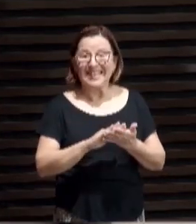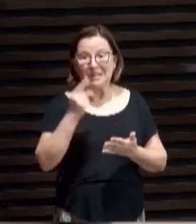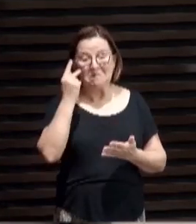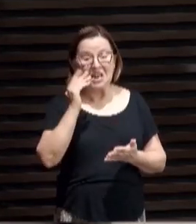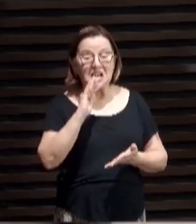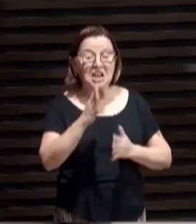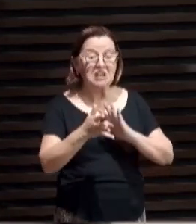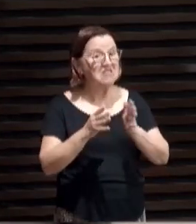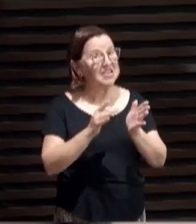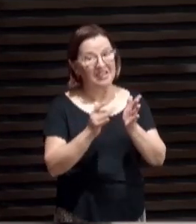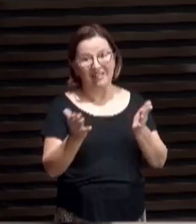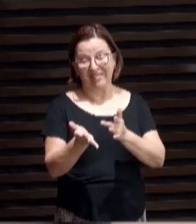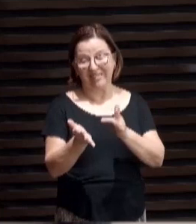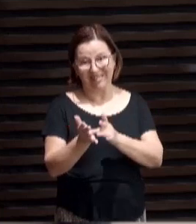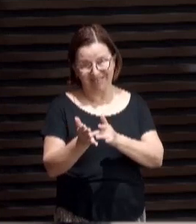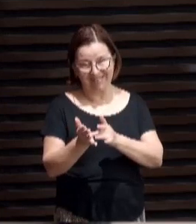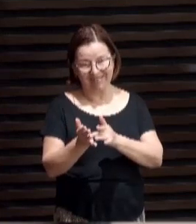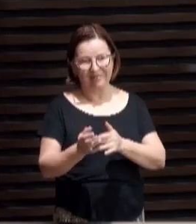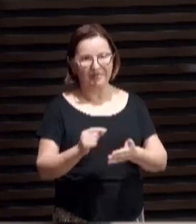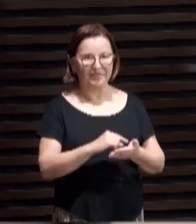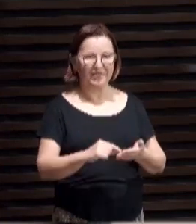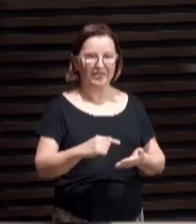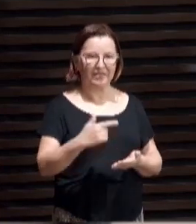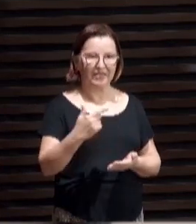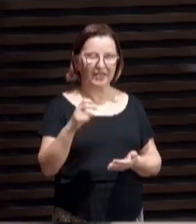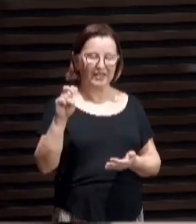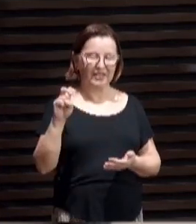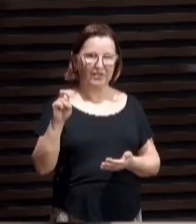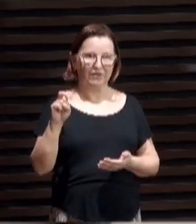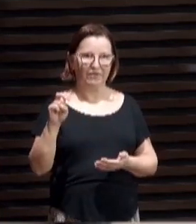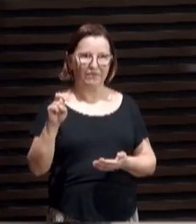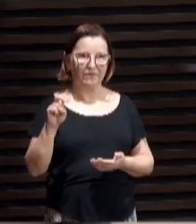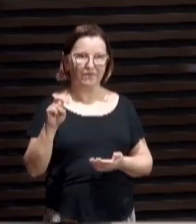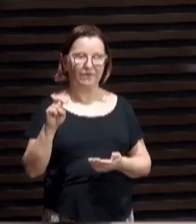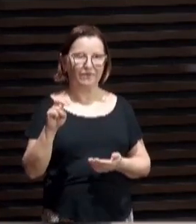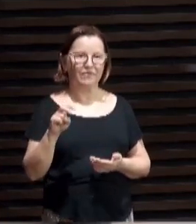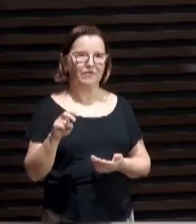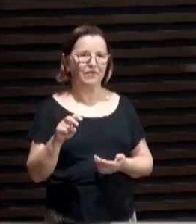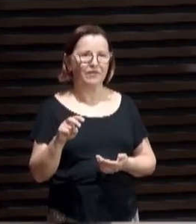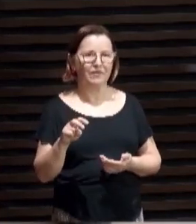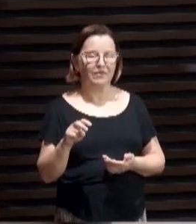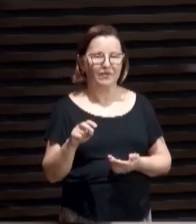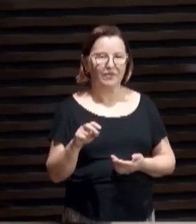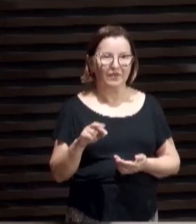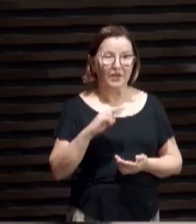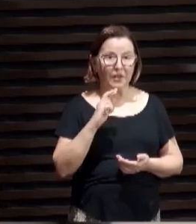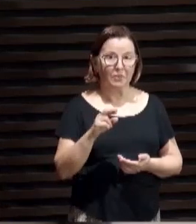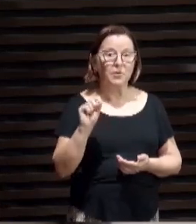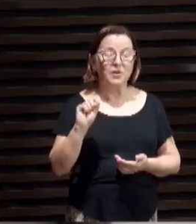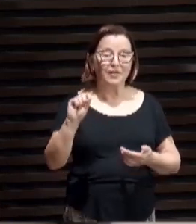O verso 25 volta para responder o que aconteceu nos versos 15 a